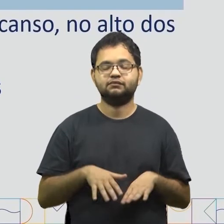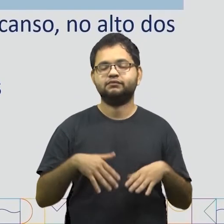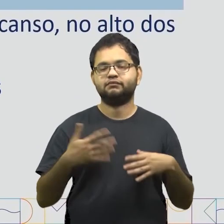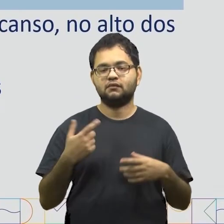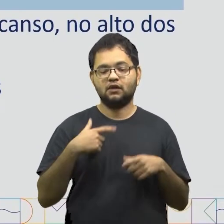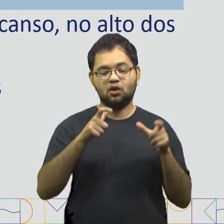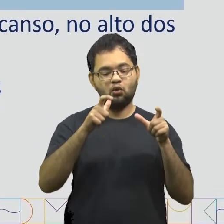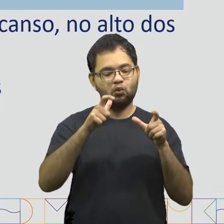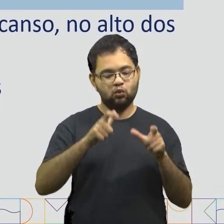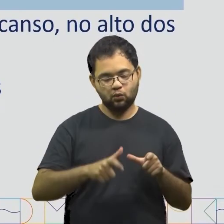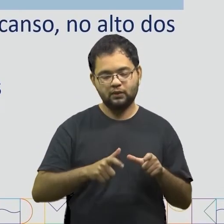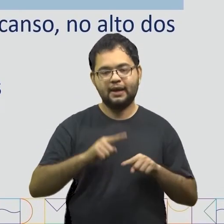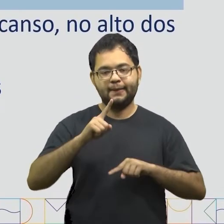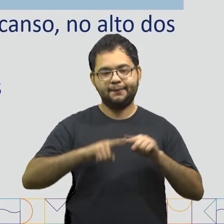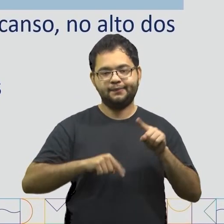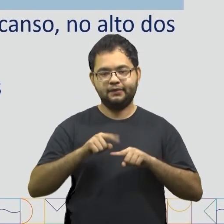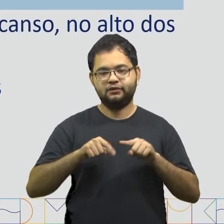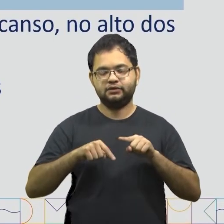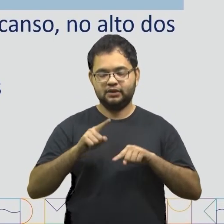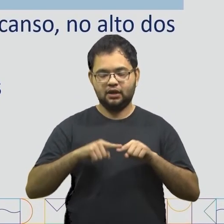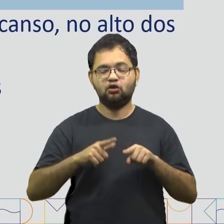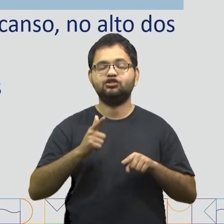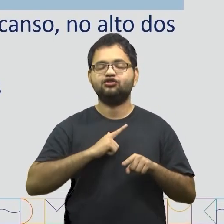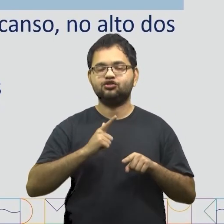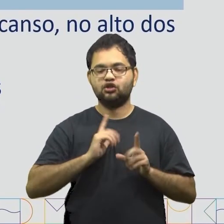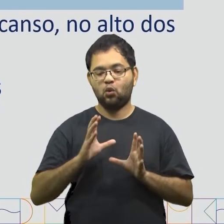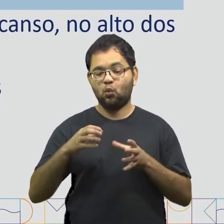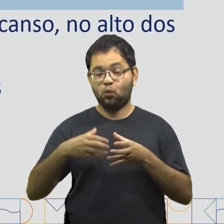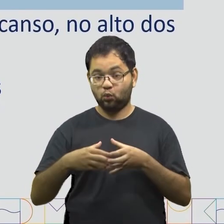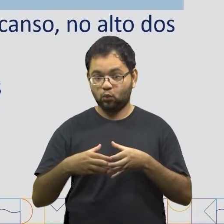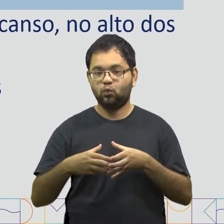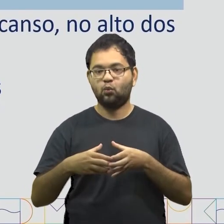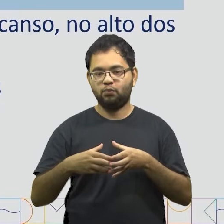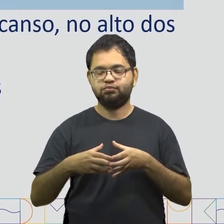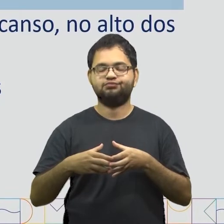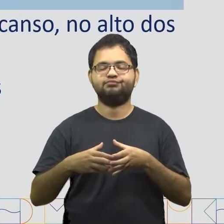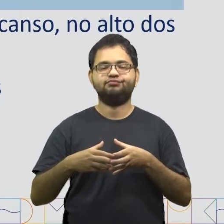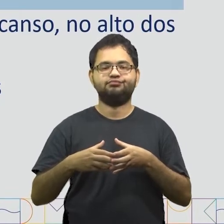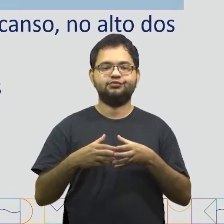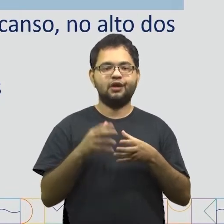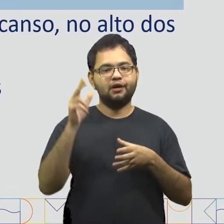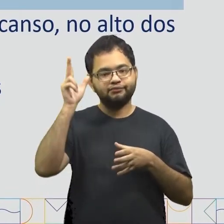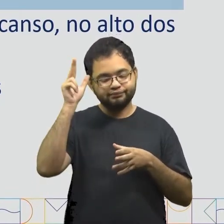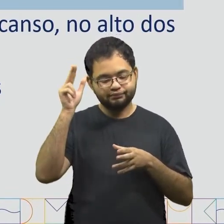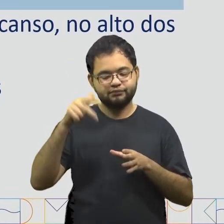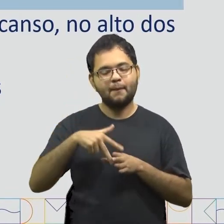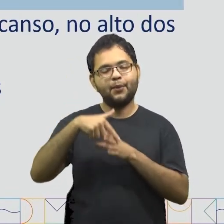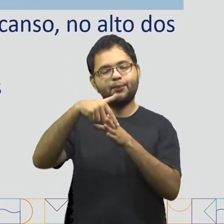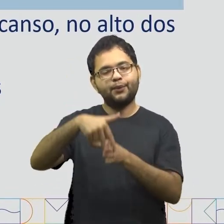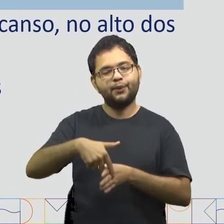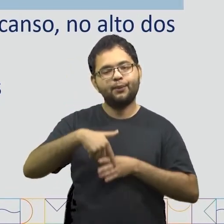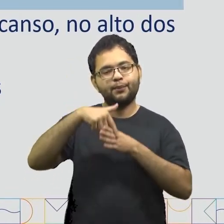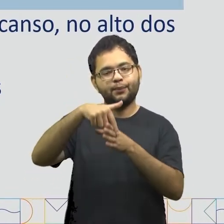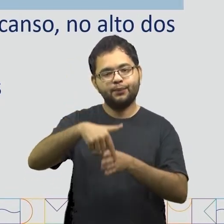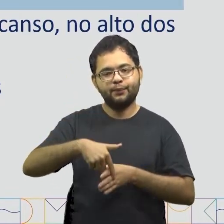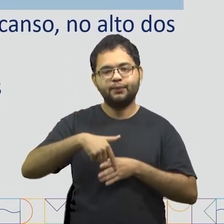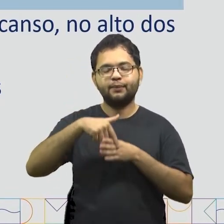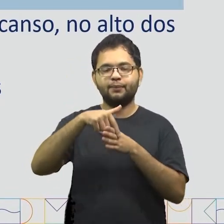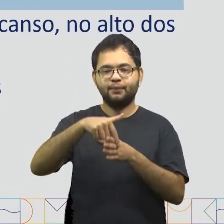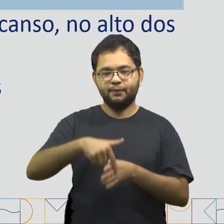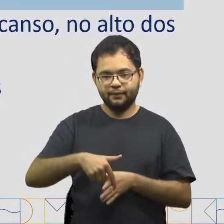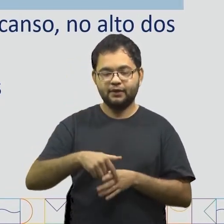e para abastecer essas regiões havia um grupo de homens que transportavam nos lombos de mulas e burros